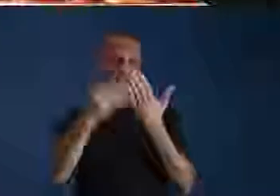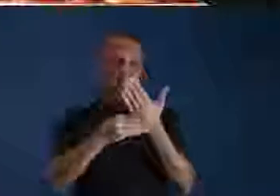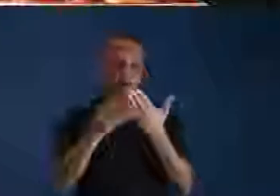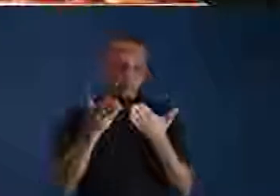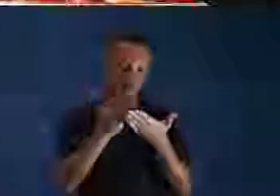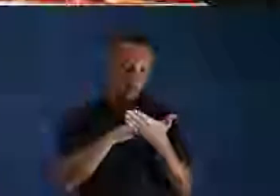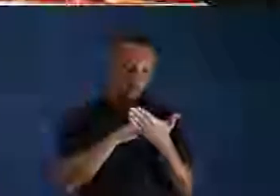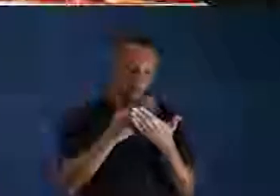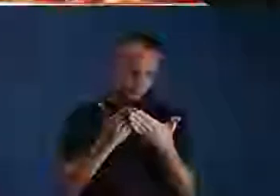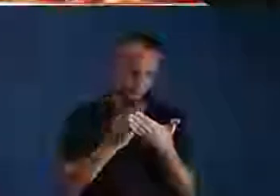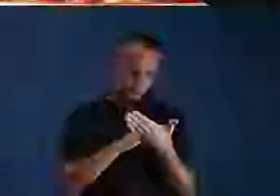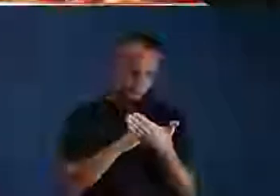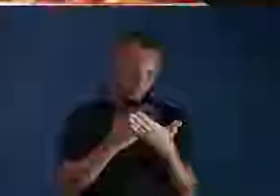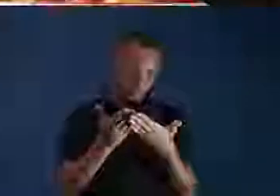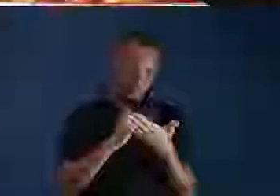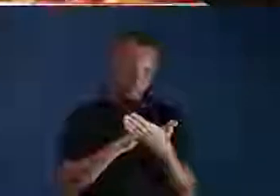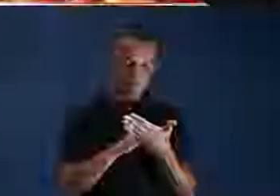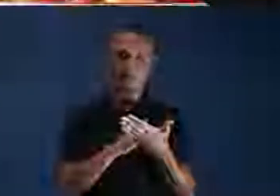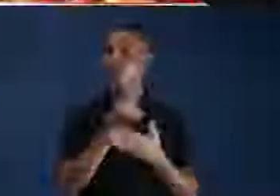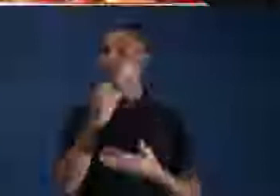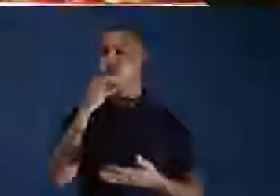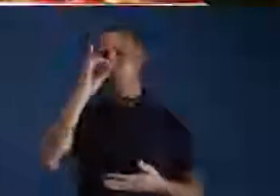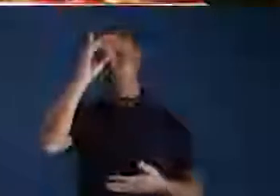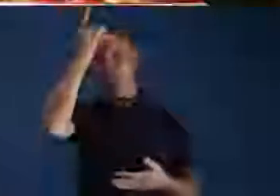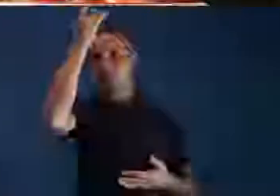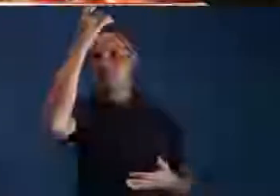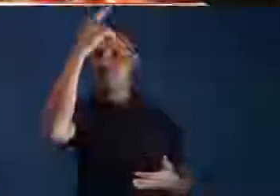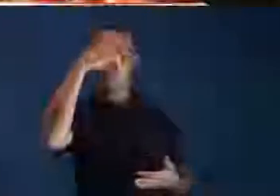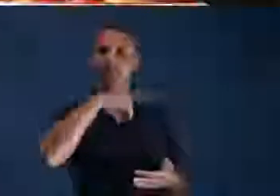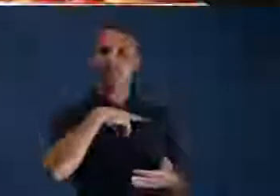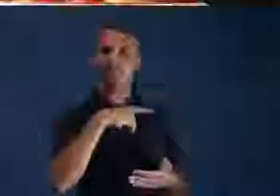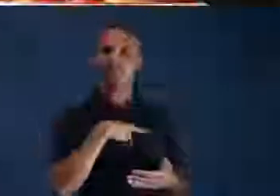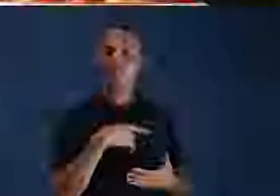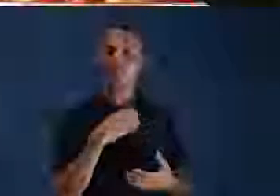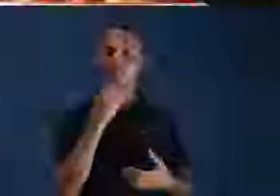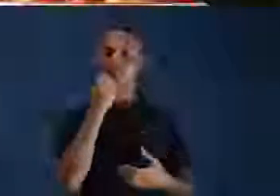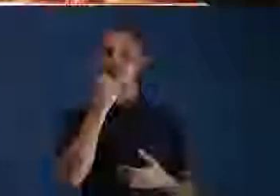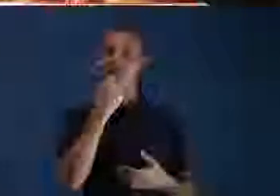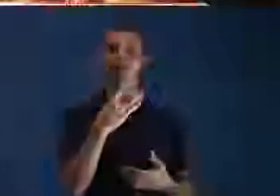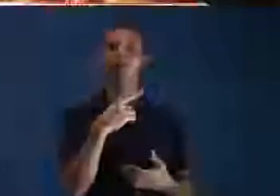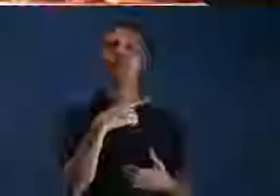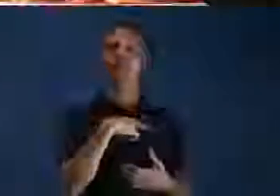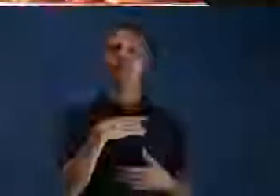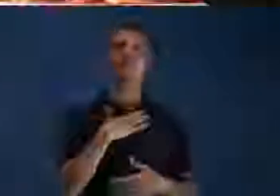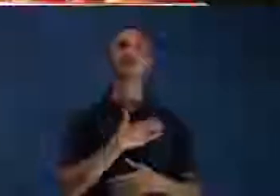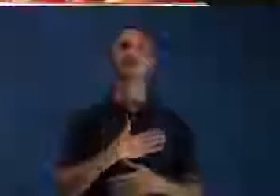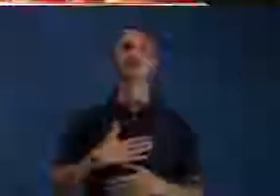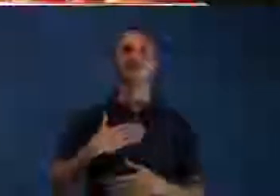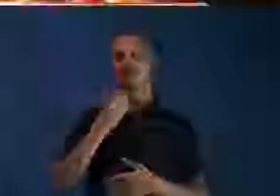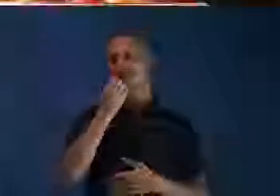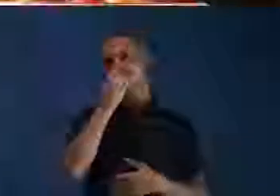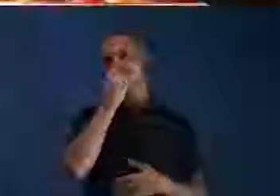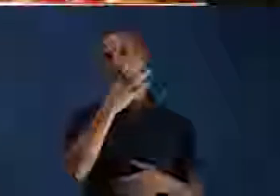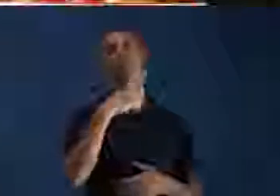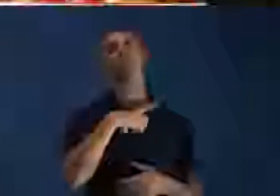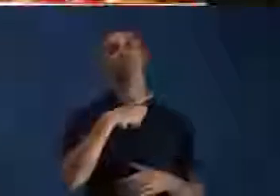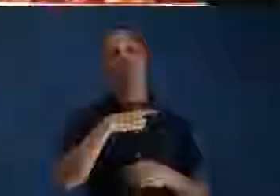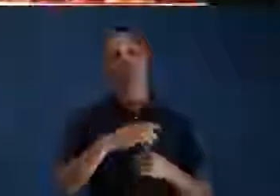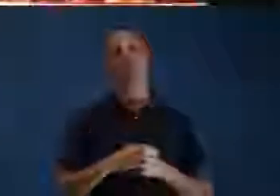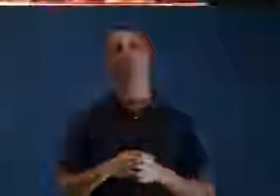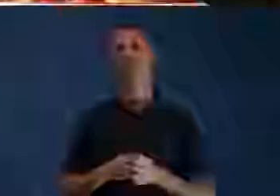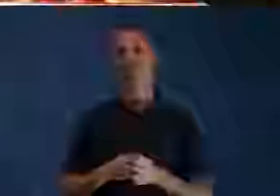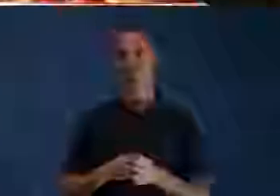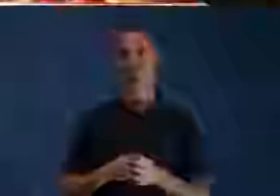em fólio, que foi uma grande invenção, essa grande tecnologia que é o livro, né, livro de papel,